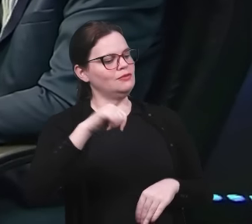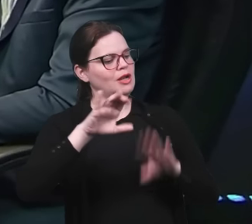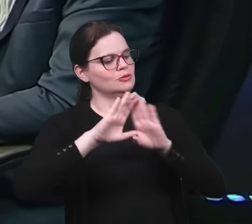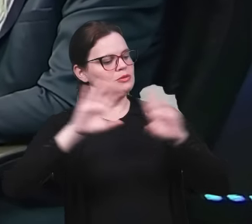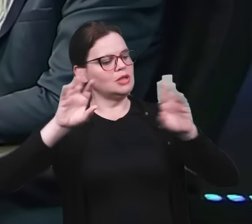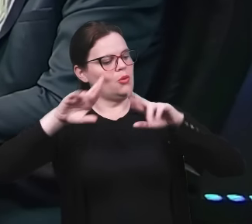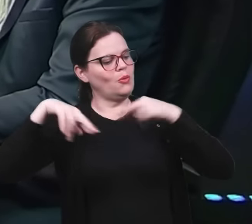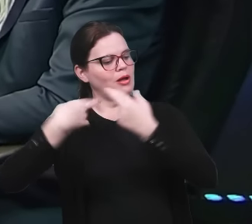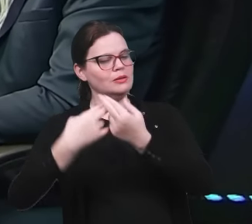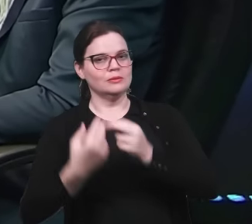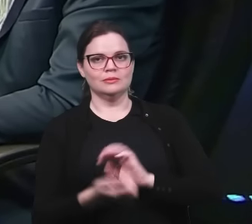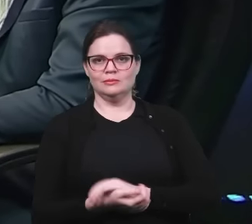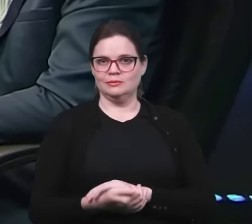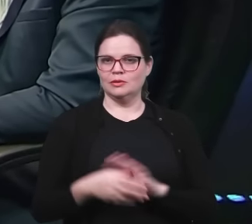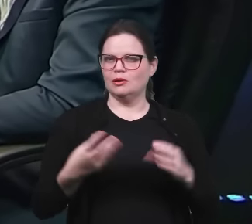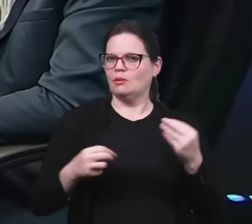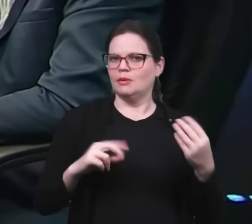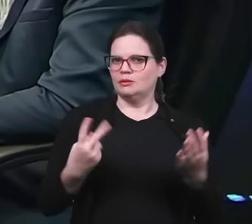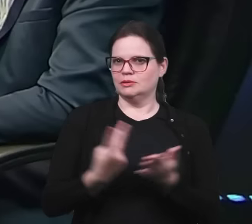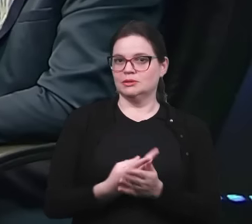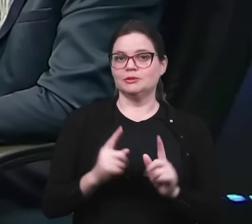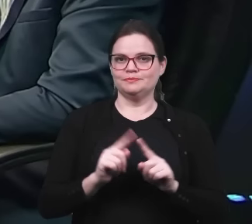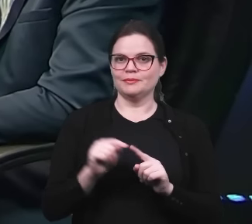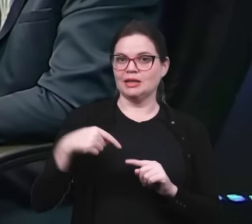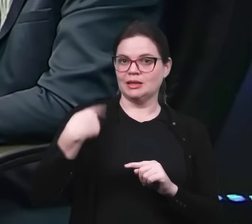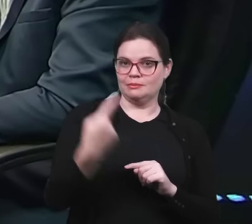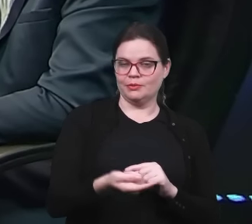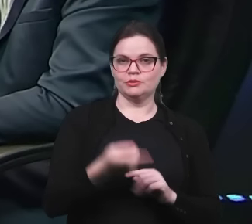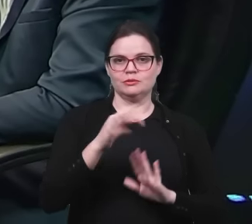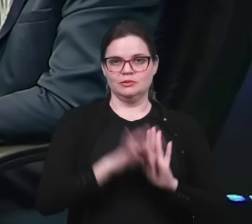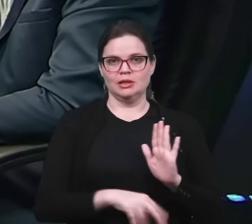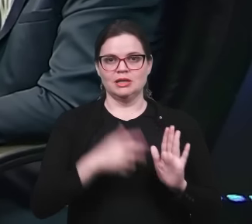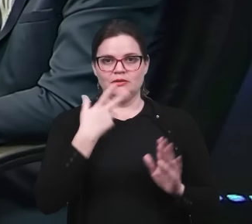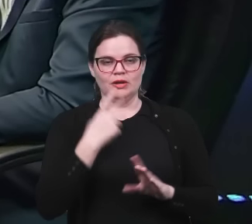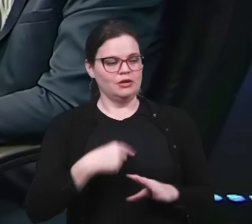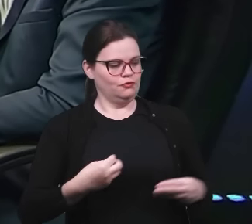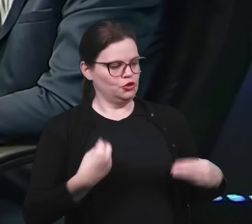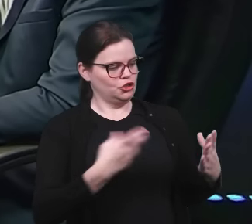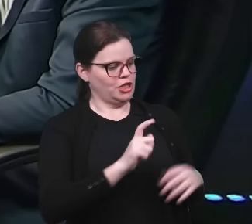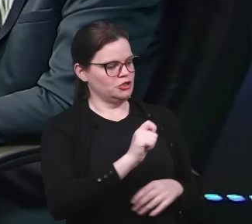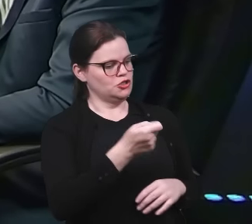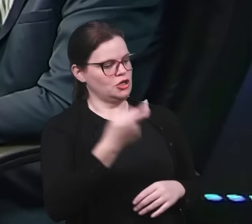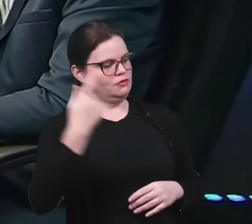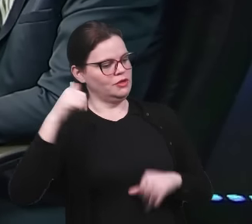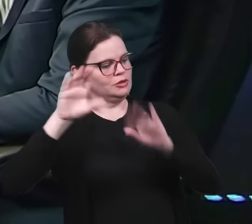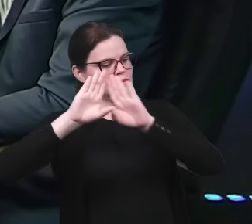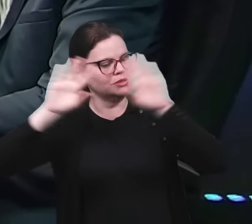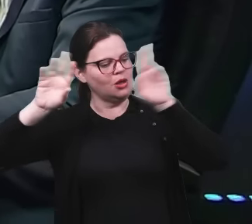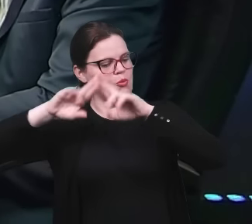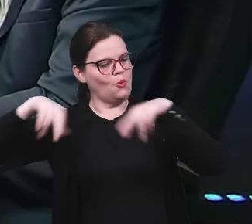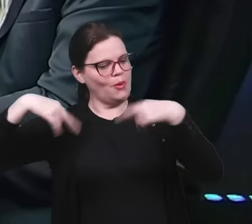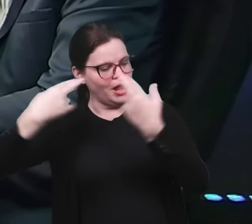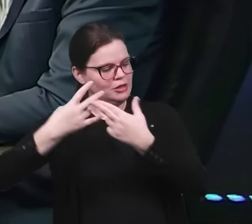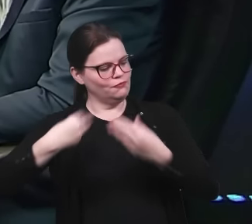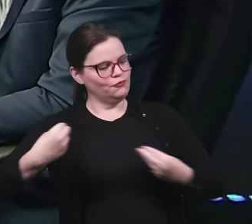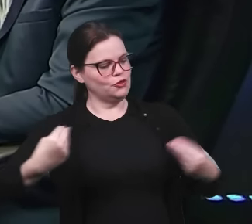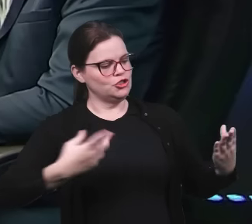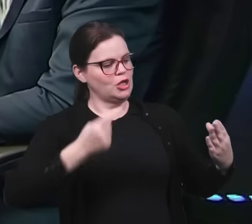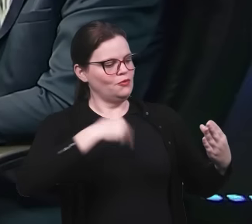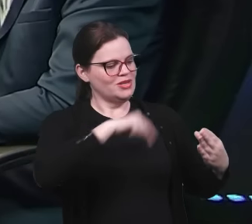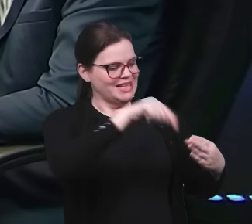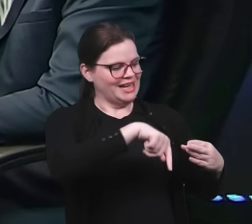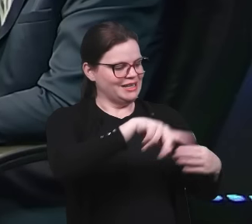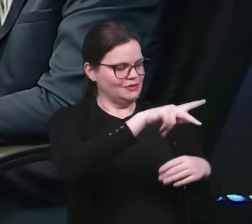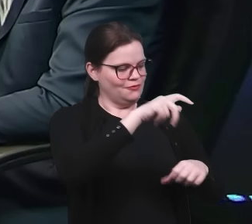aconteceu exatamente isso? Então, e na sequência do texto, o Senhor diz assim: e te darei as chaves do reino dos céus, e tudo que ligares